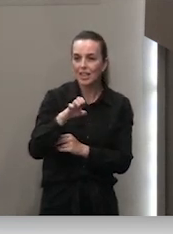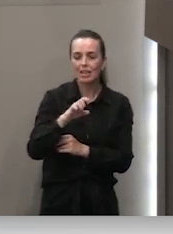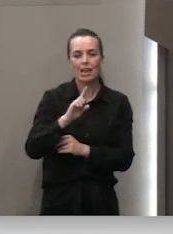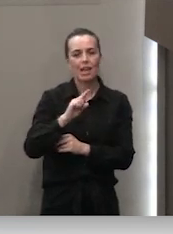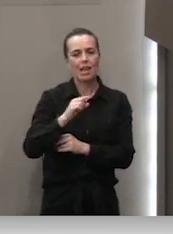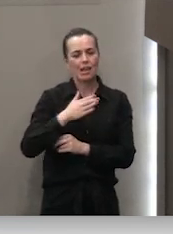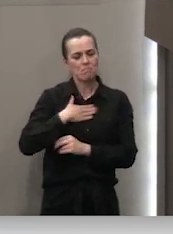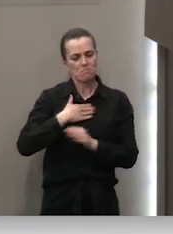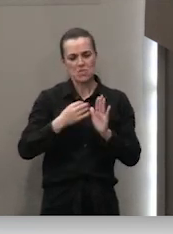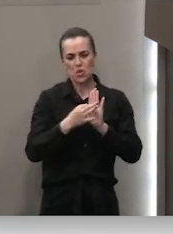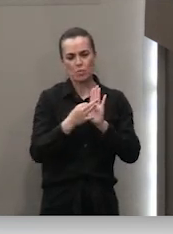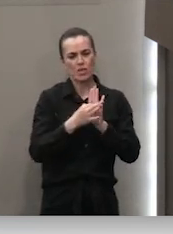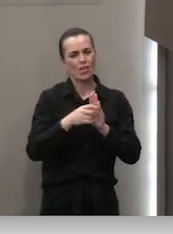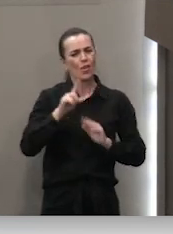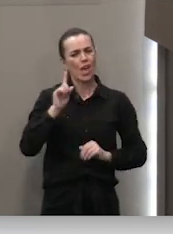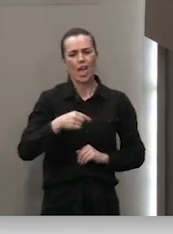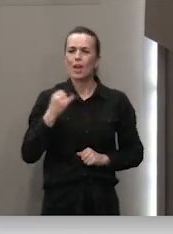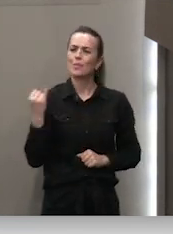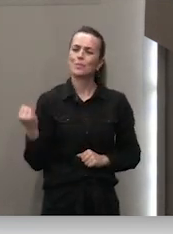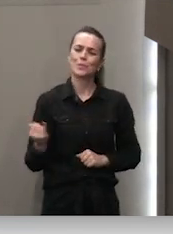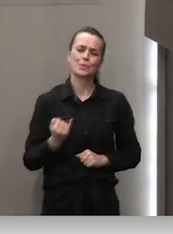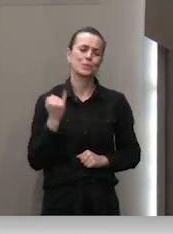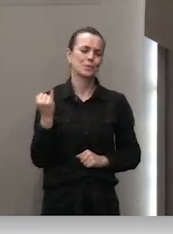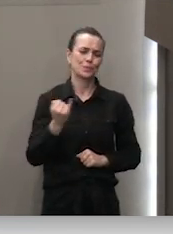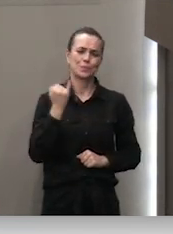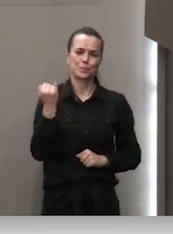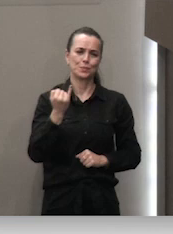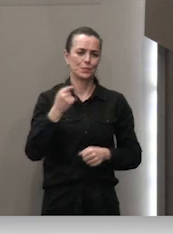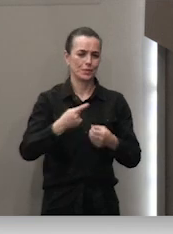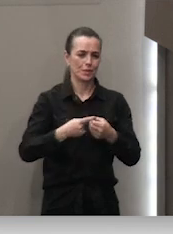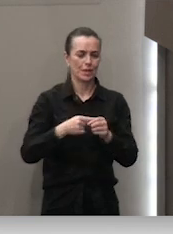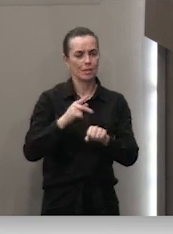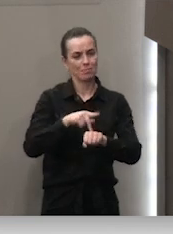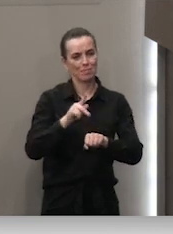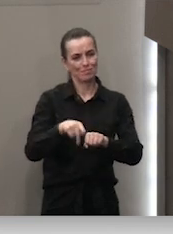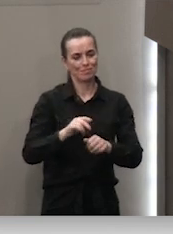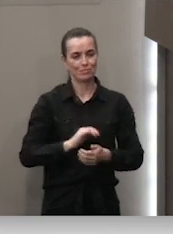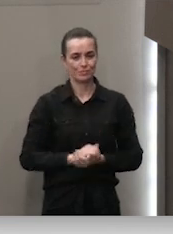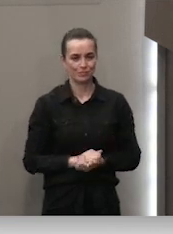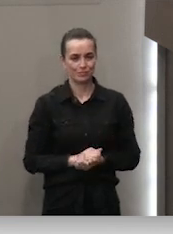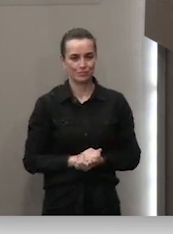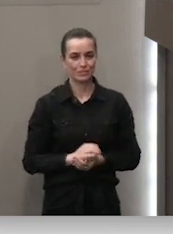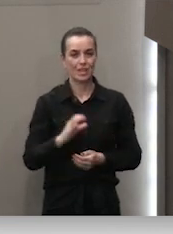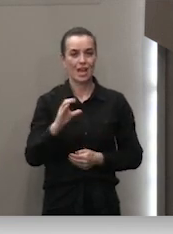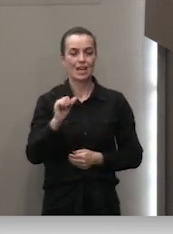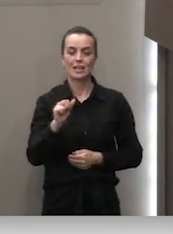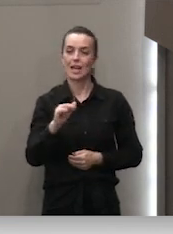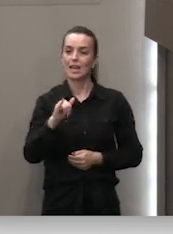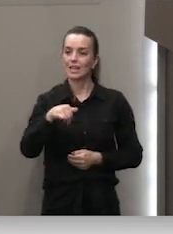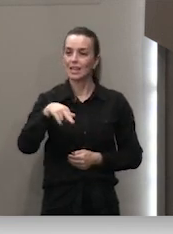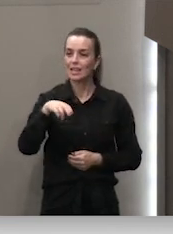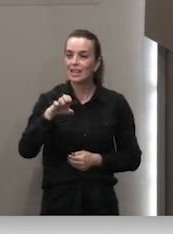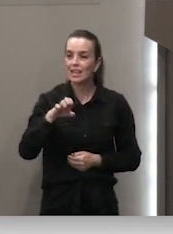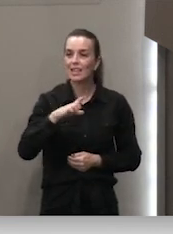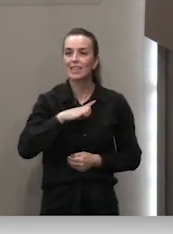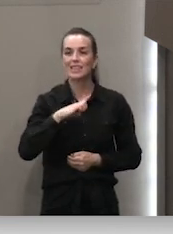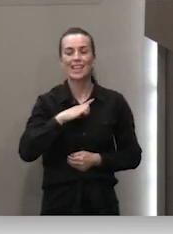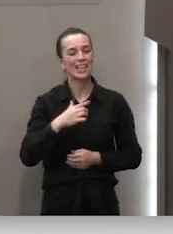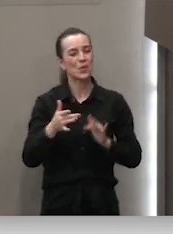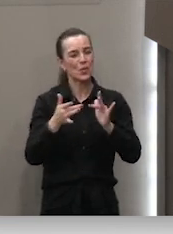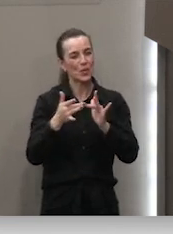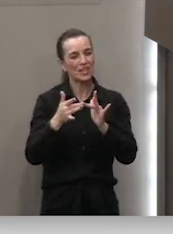vista, imprescindível para Passo Fundo, vereador Saul. A Karine tem uma convivência muito grande com a minha